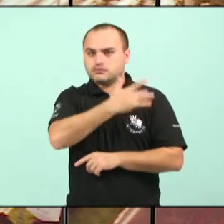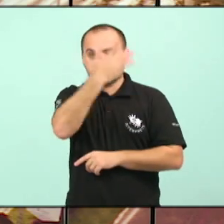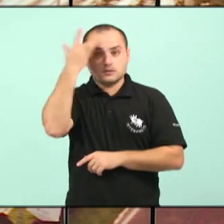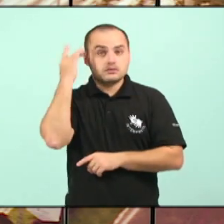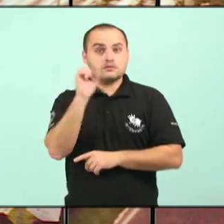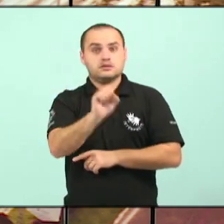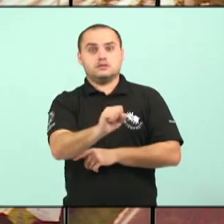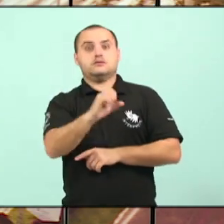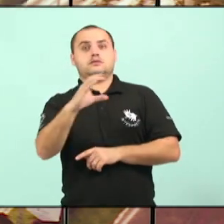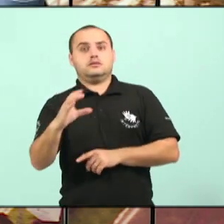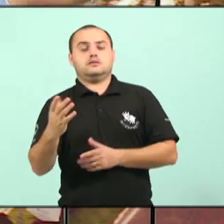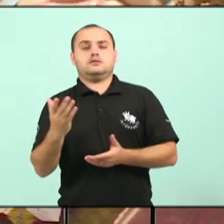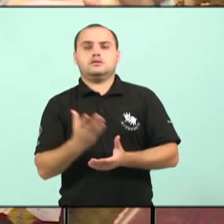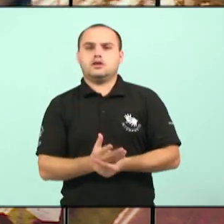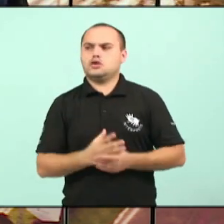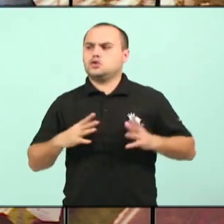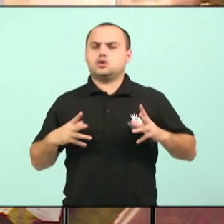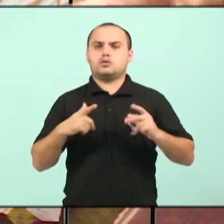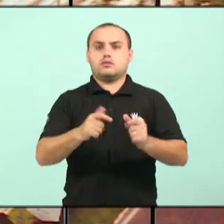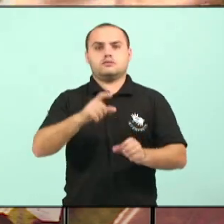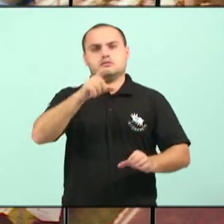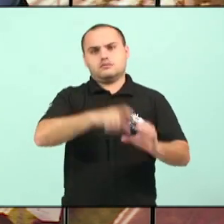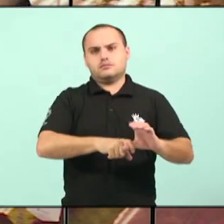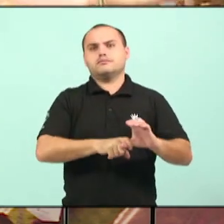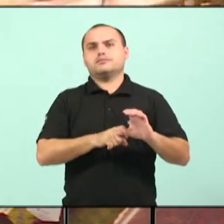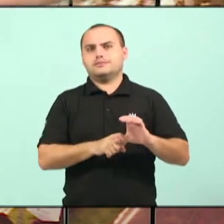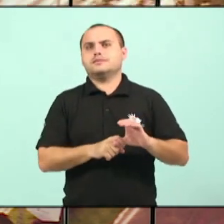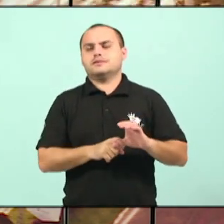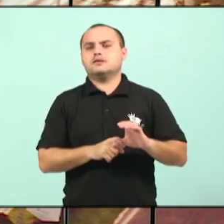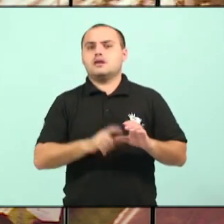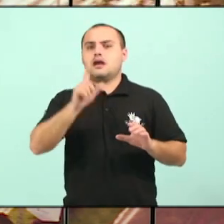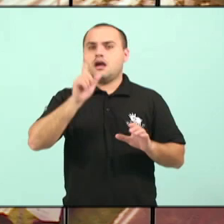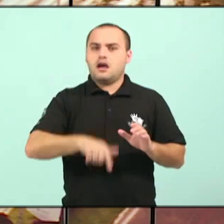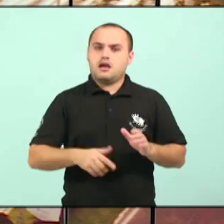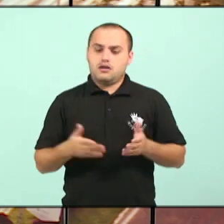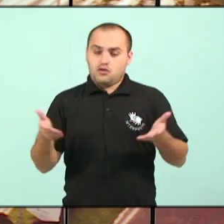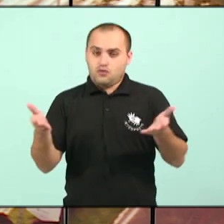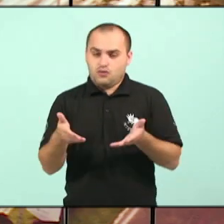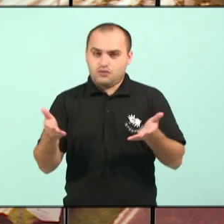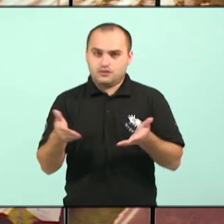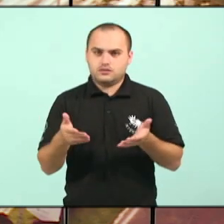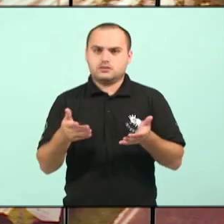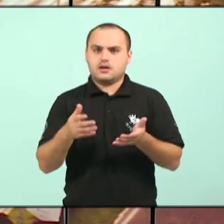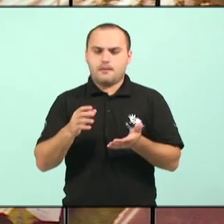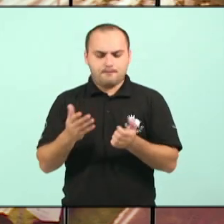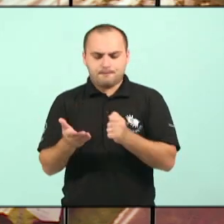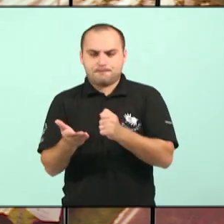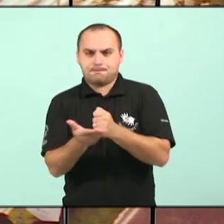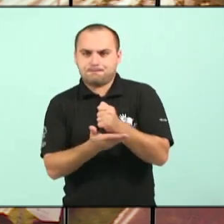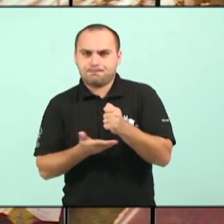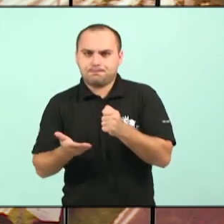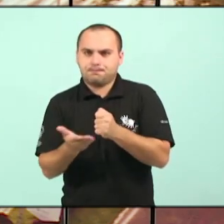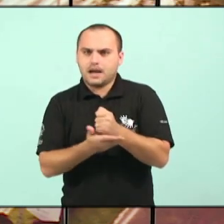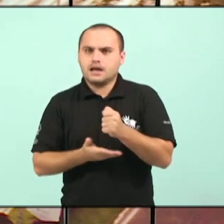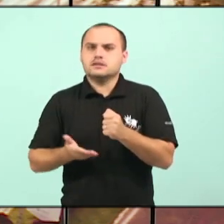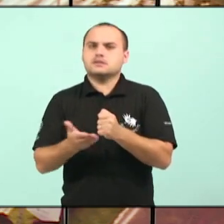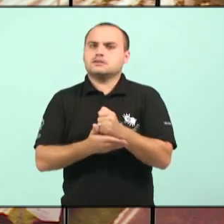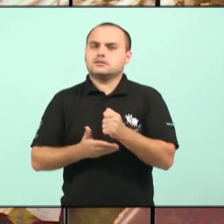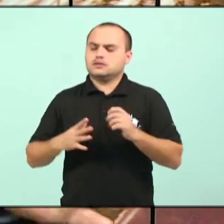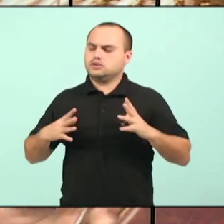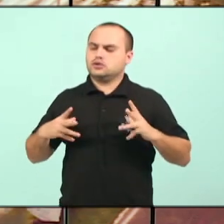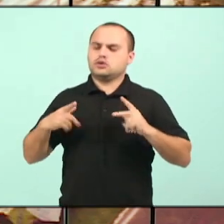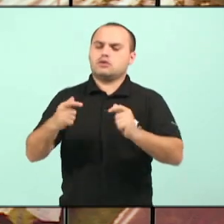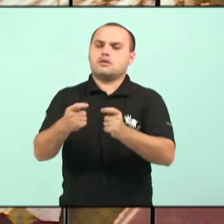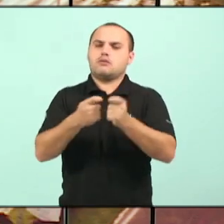né? Que todos dependemos. É a pilastra mestra, o pilar mestre da